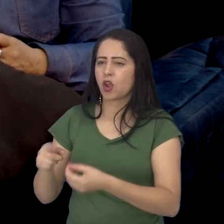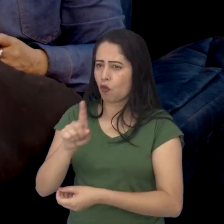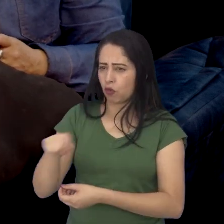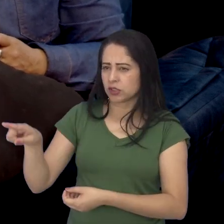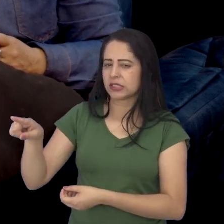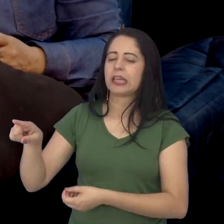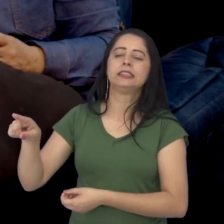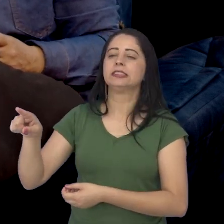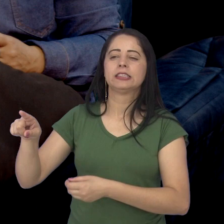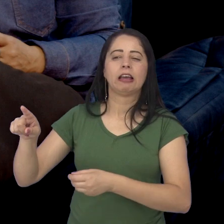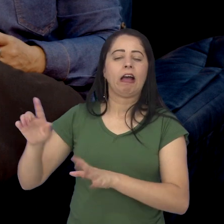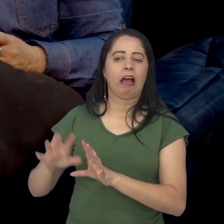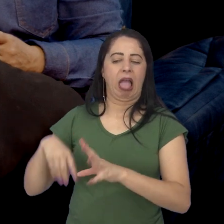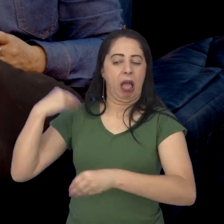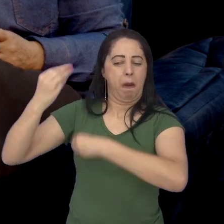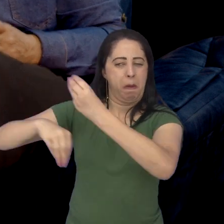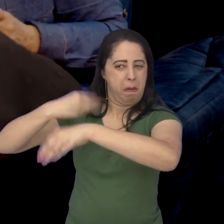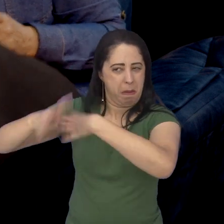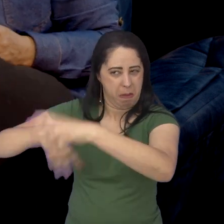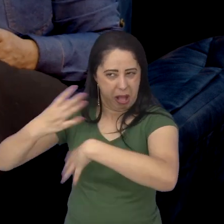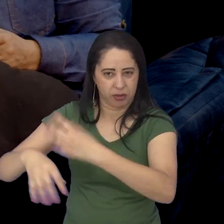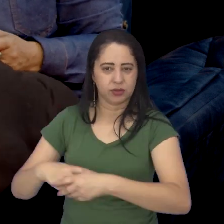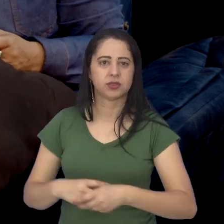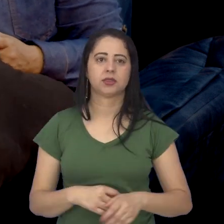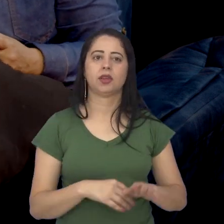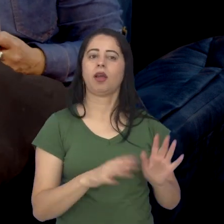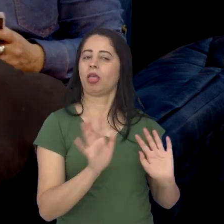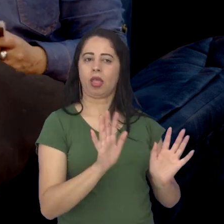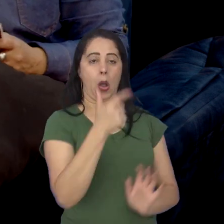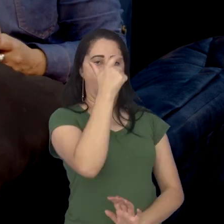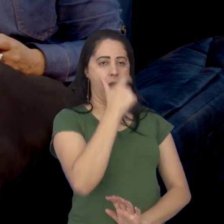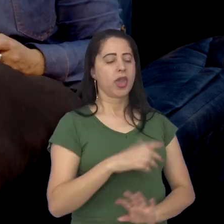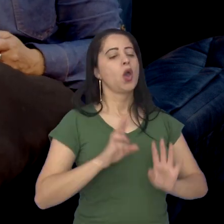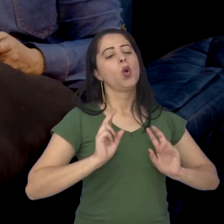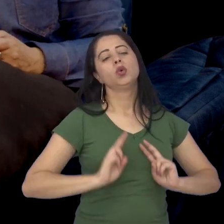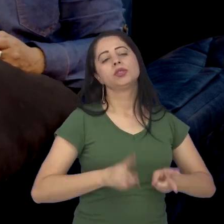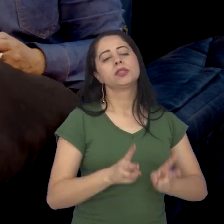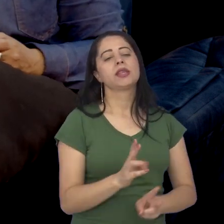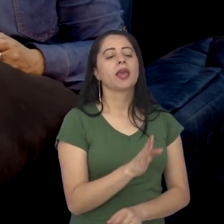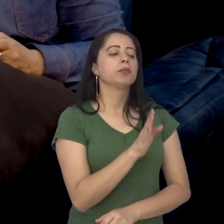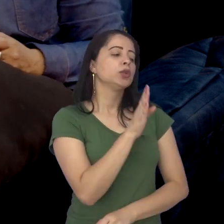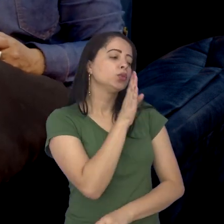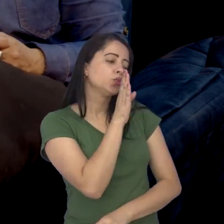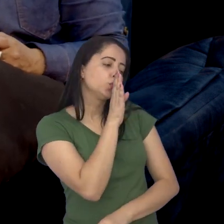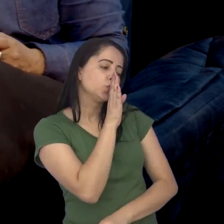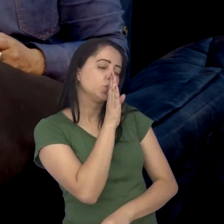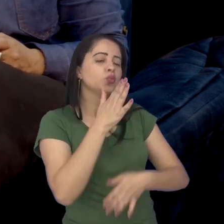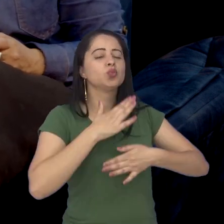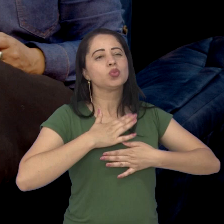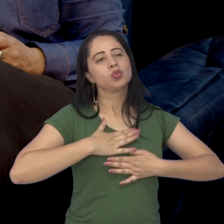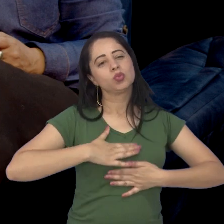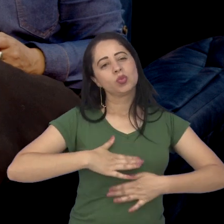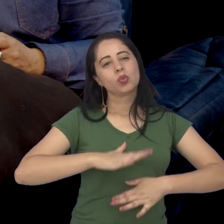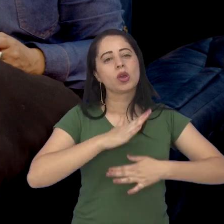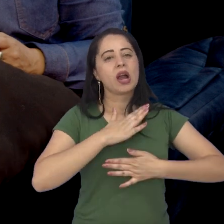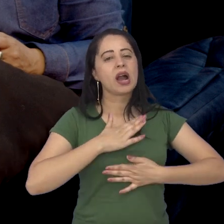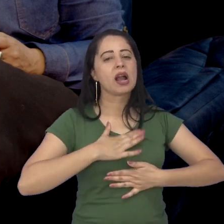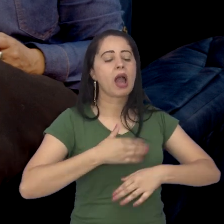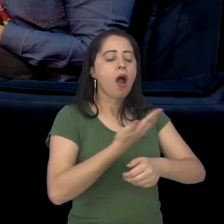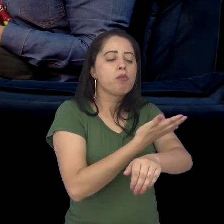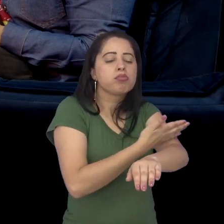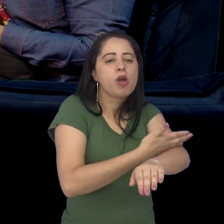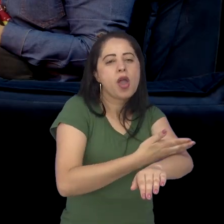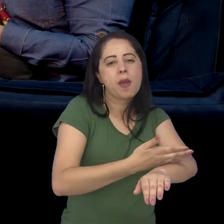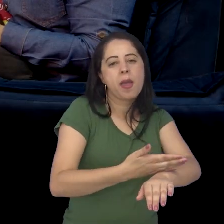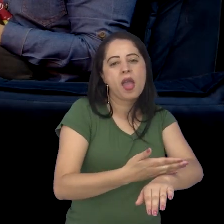deram trabalho? Como é que foi isso? Eu fui muito boazinha. A minha mãe conta que eu era muito quietinha, era muito boazinha, mas eu